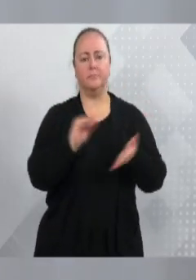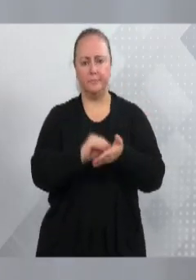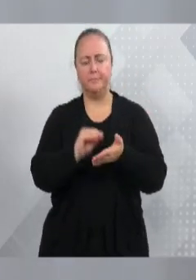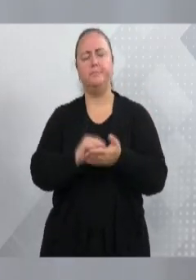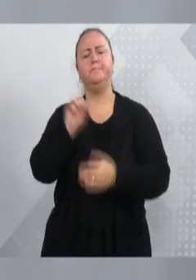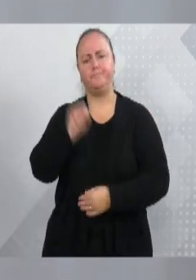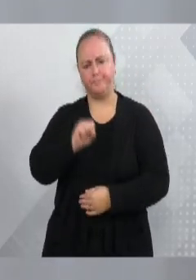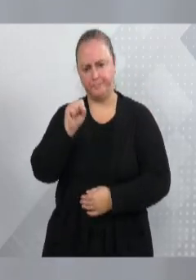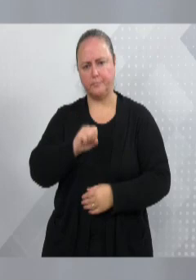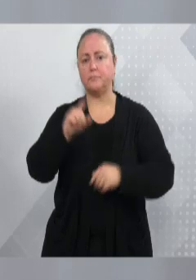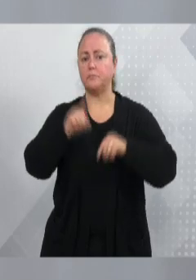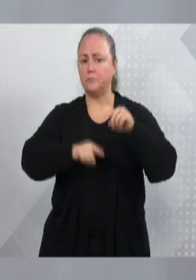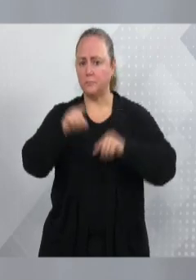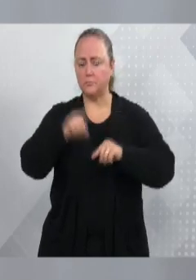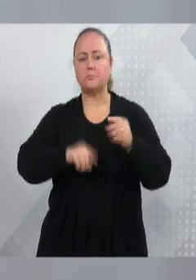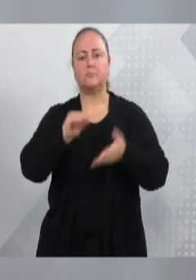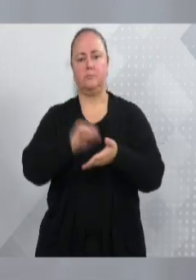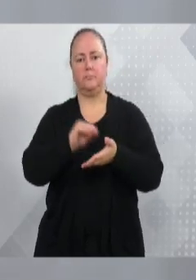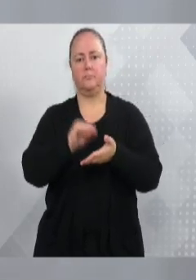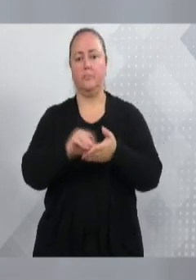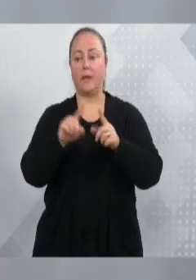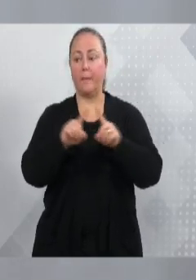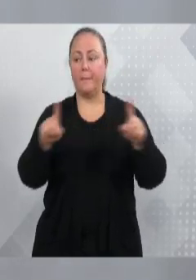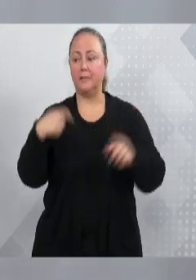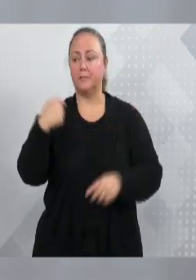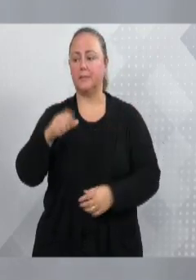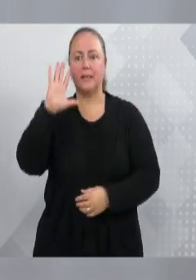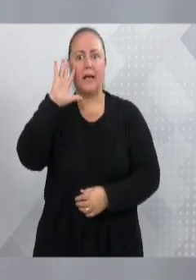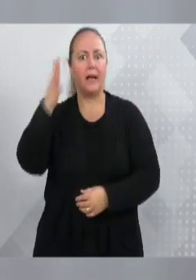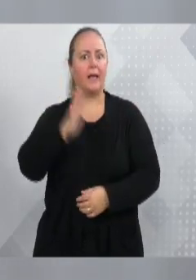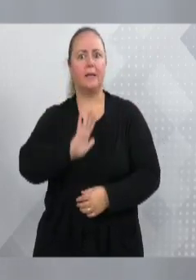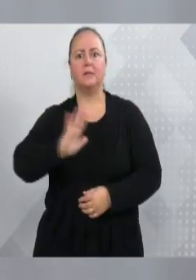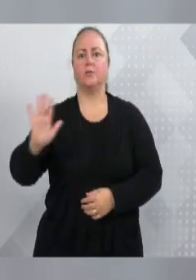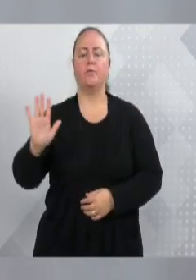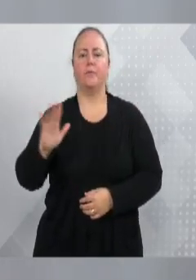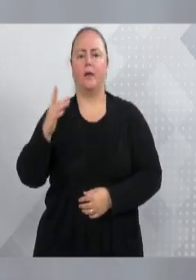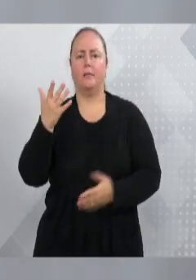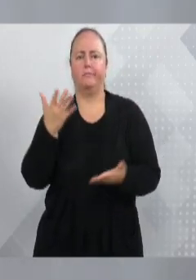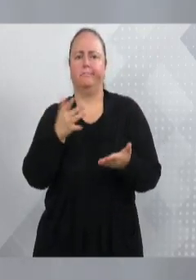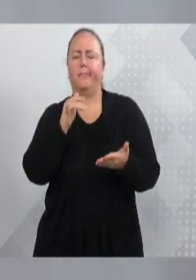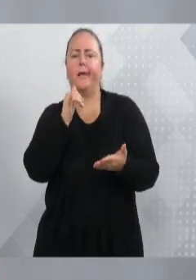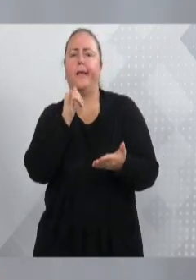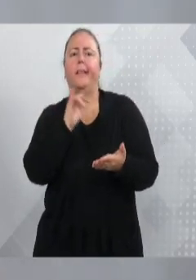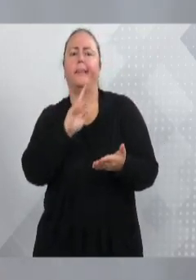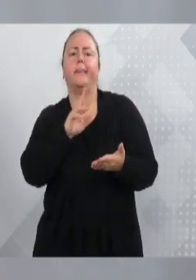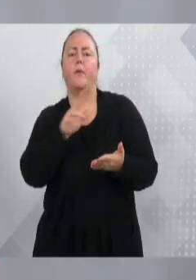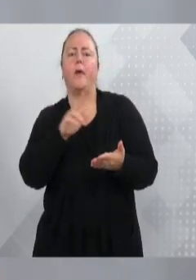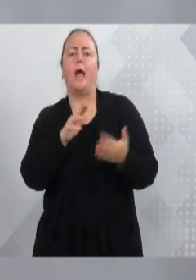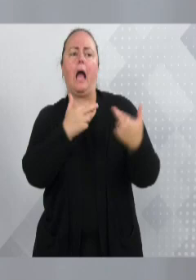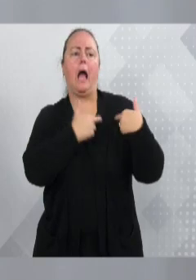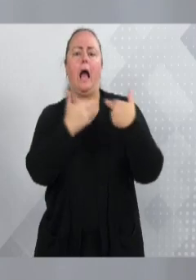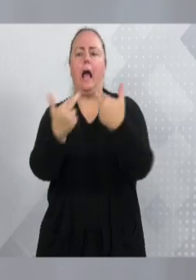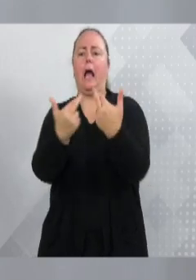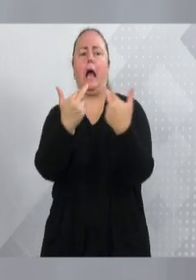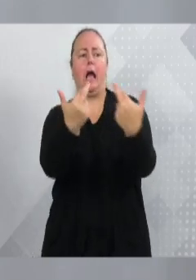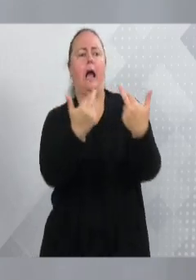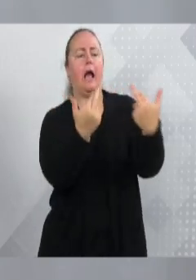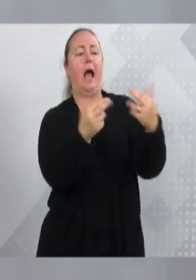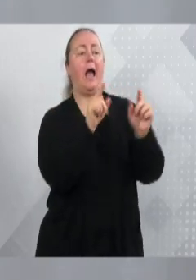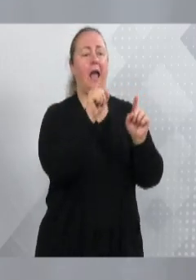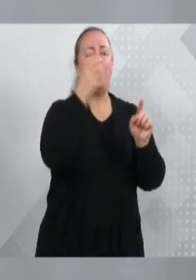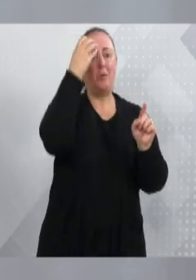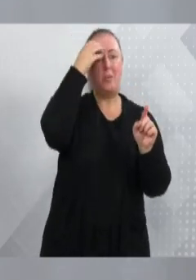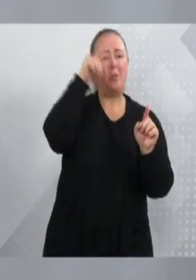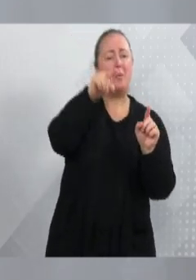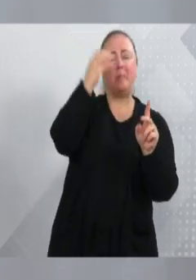lá faltando e o que a gente precisa é resolver é ir atrás é não terceirizar a culpa para para programa para pronto para isso para